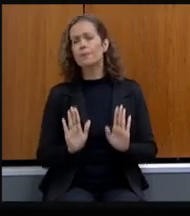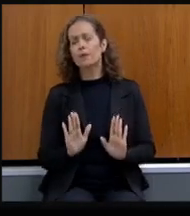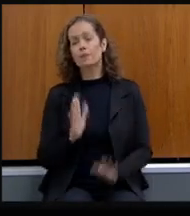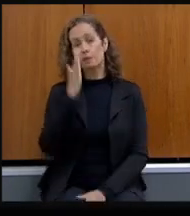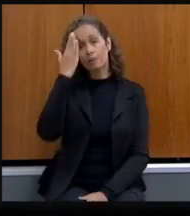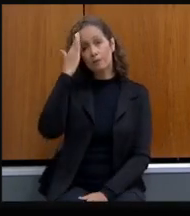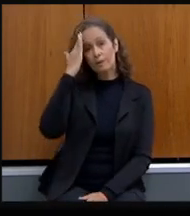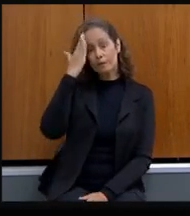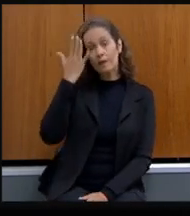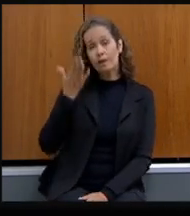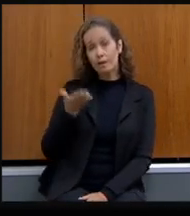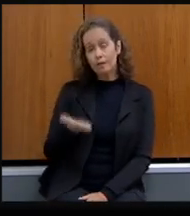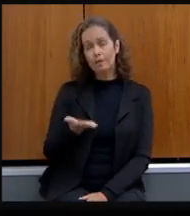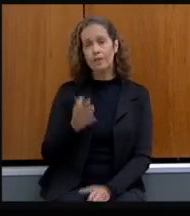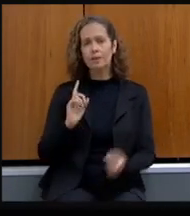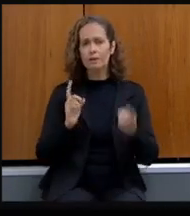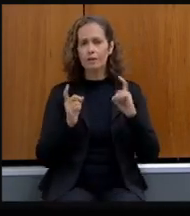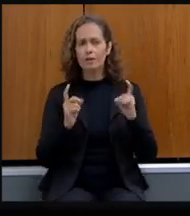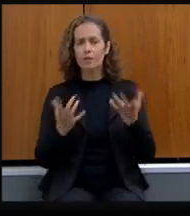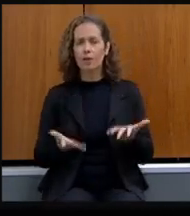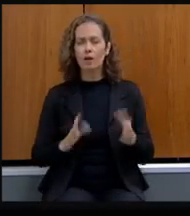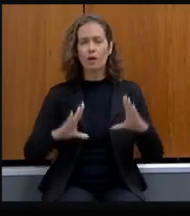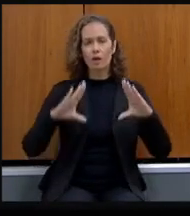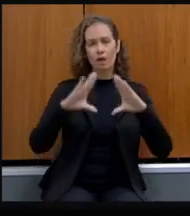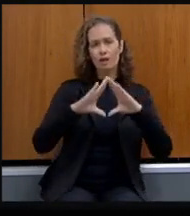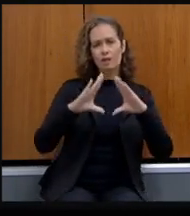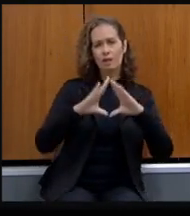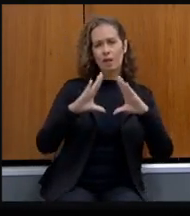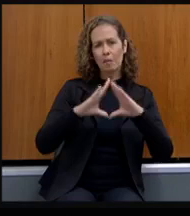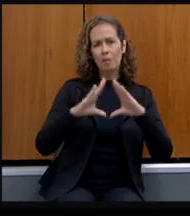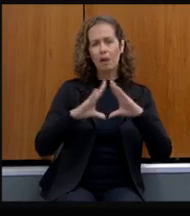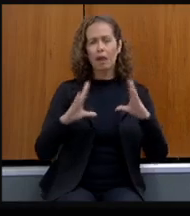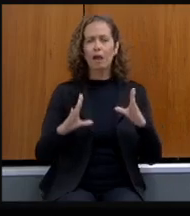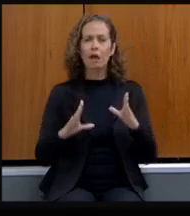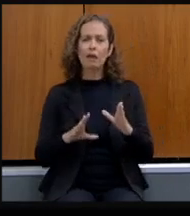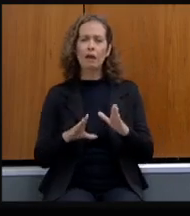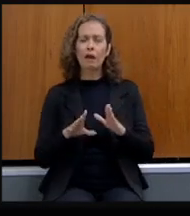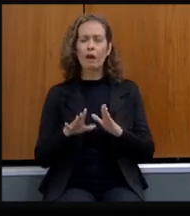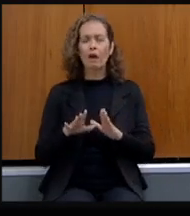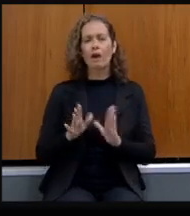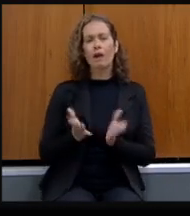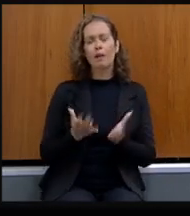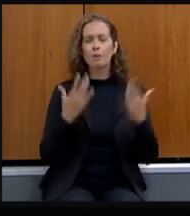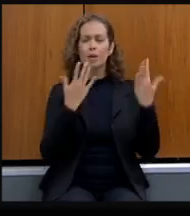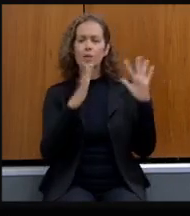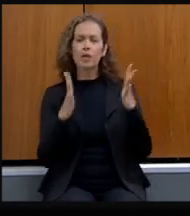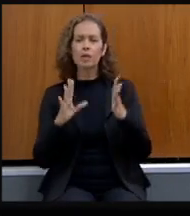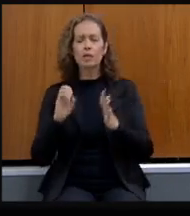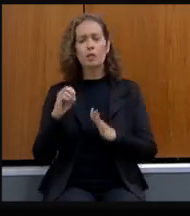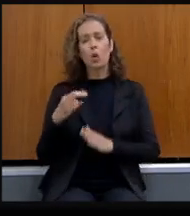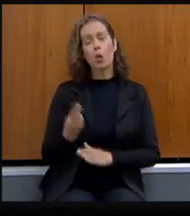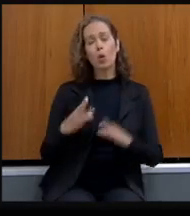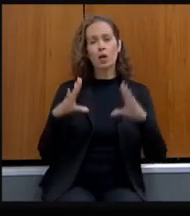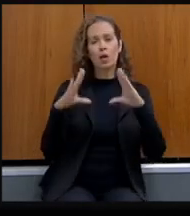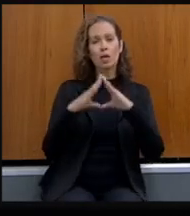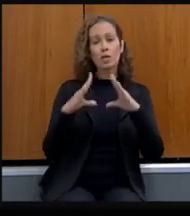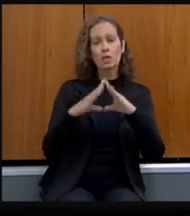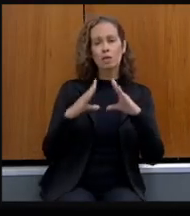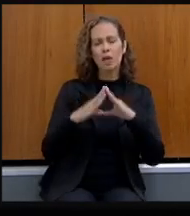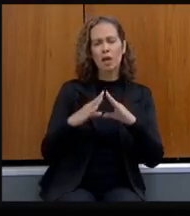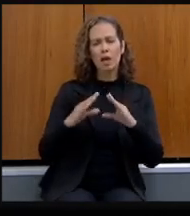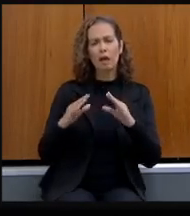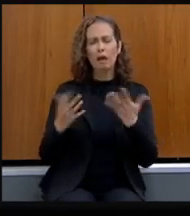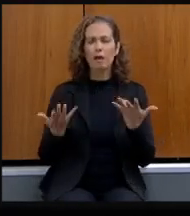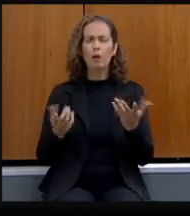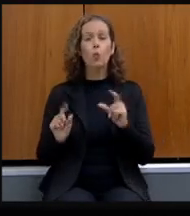como eu entendo esse tempo é não é nem Assembleia parte da arisa nem Assembleia parabeniza é Assembleia ficar